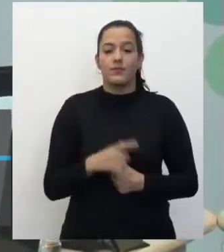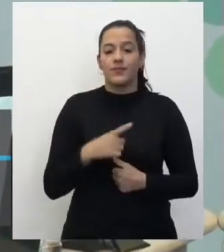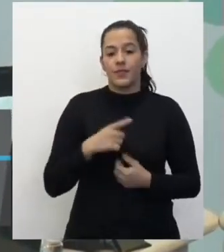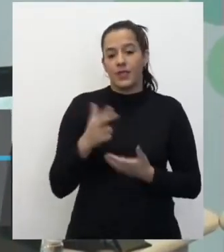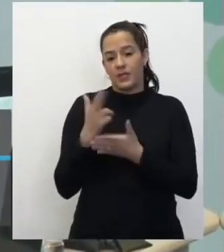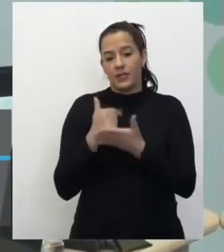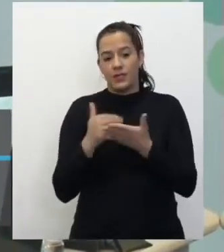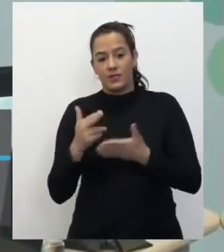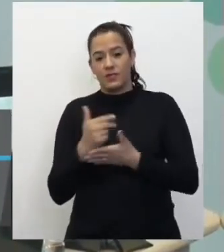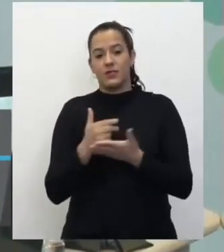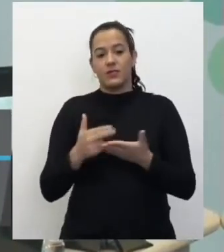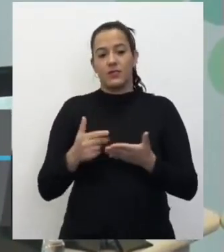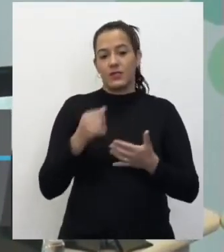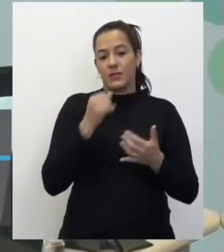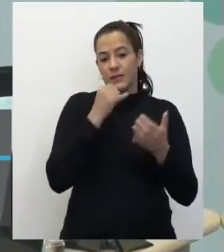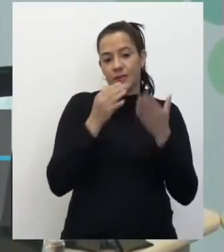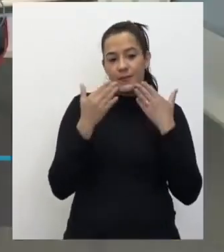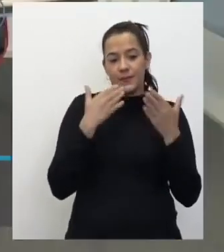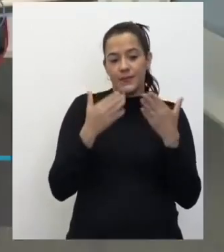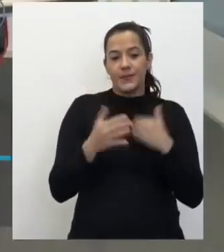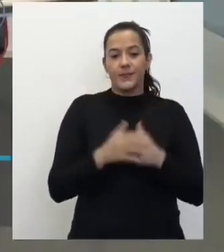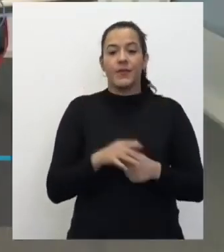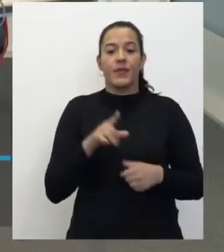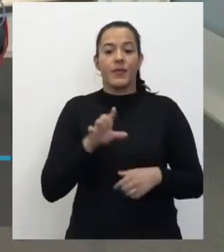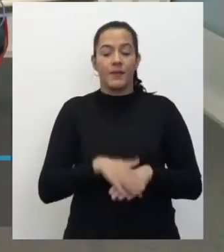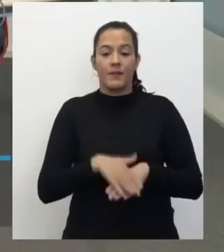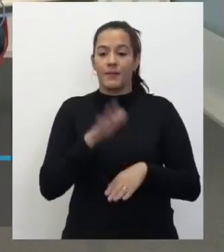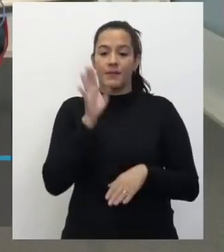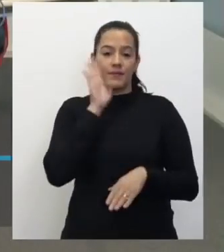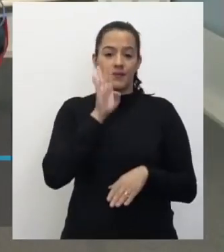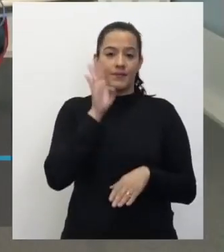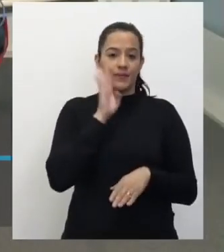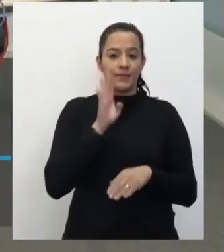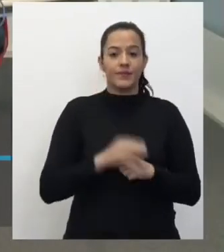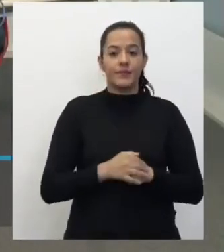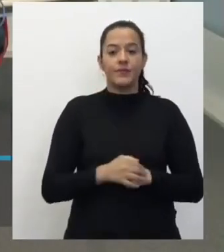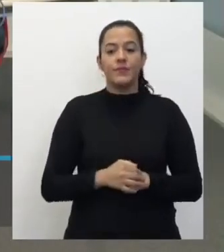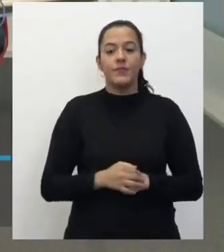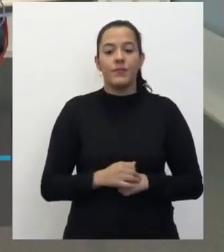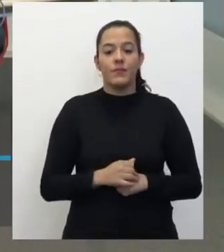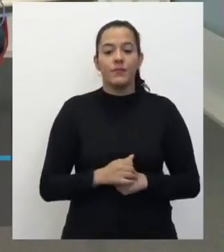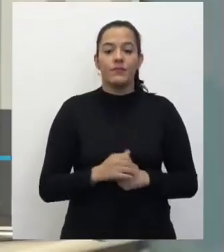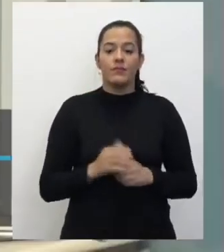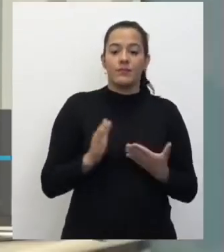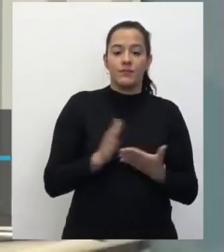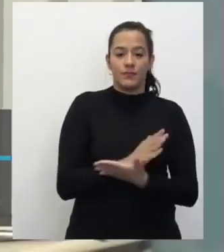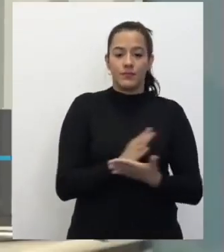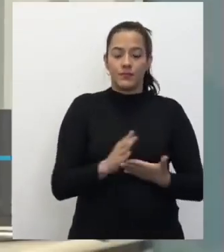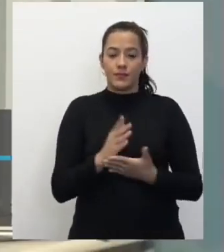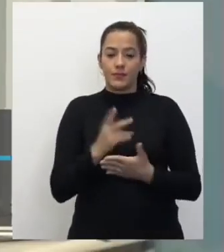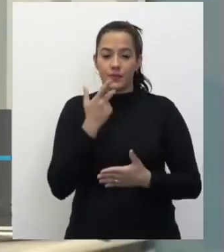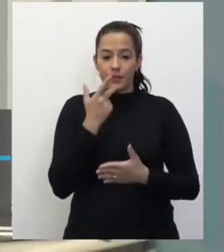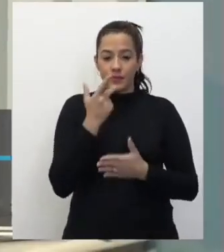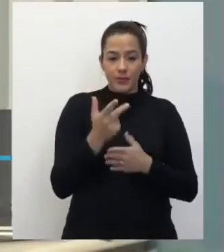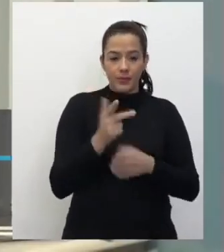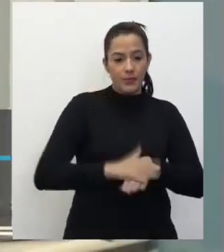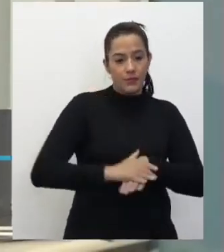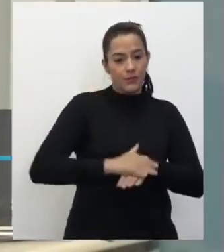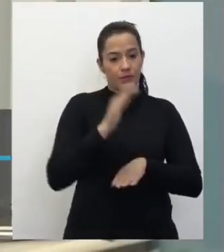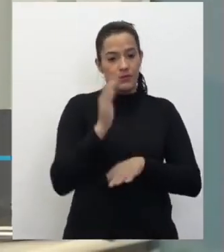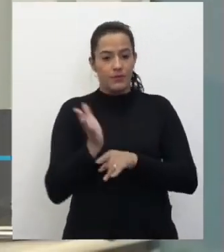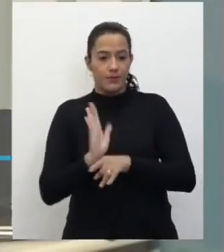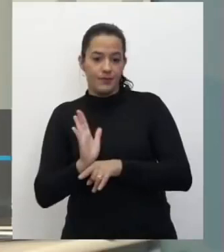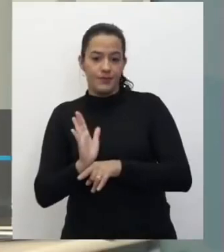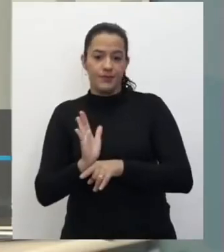tem ilustrações, então é mais legal. É assim também, como às vezes muitos ainda falaram no chat que é mais legal assistir ao filme do que